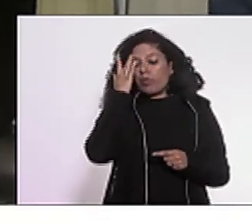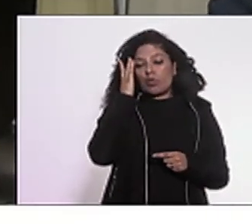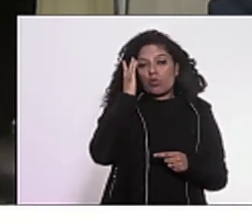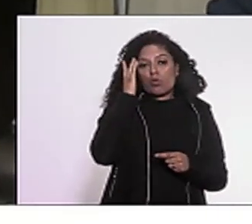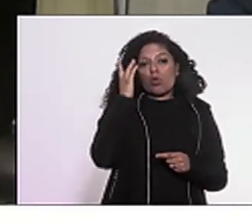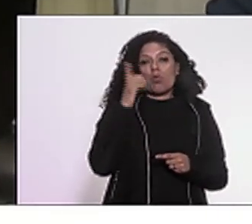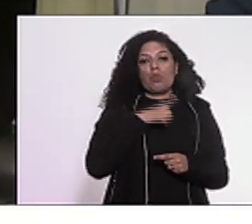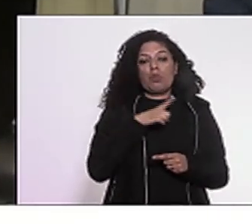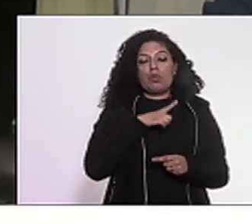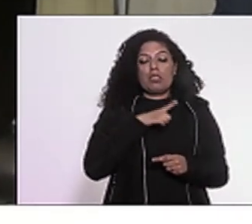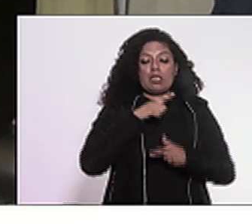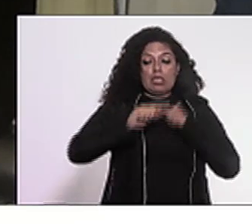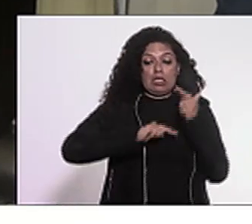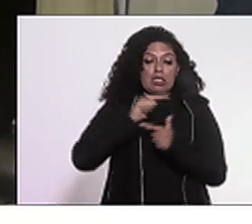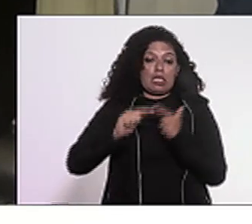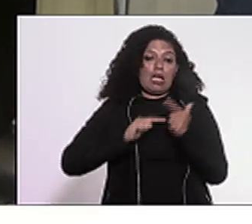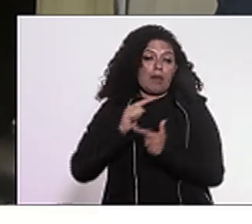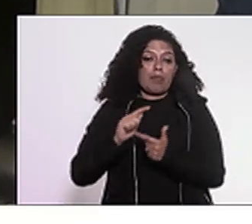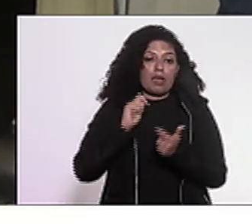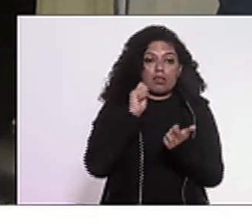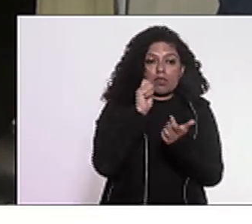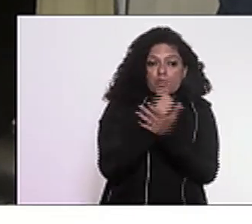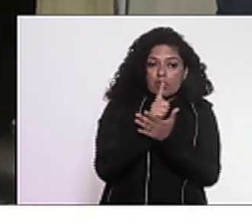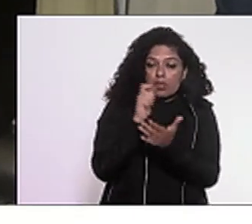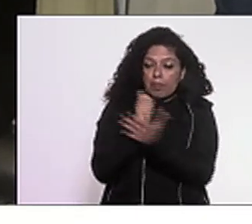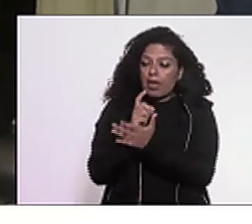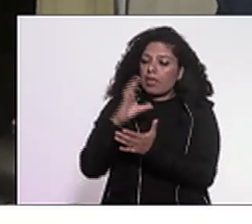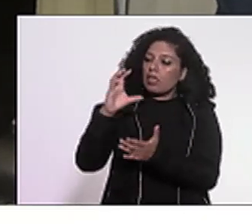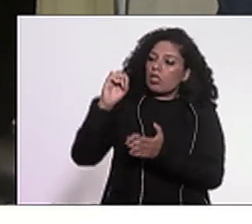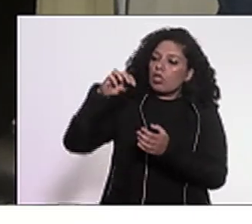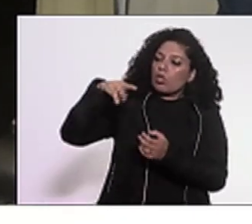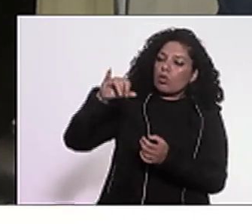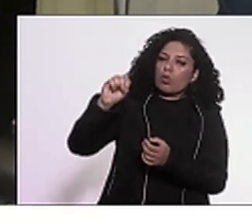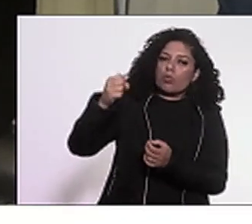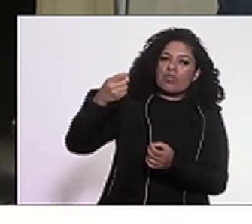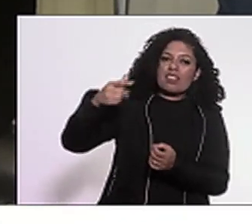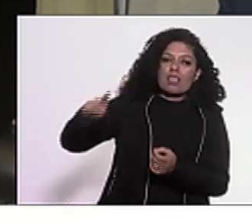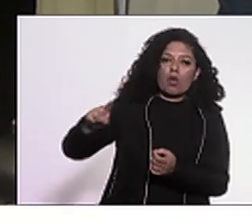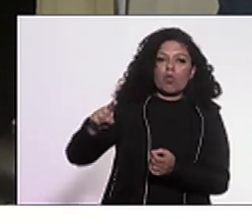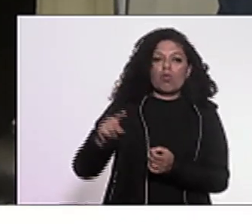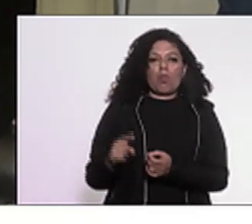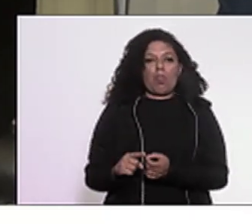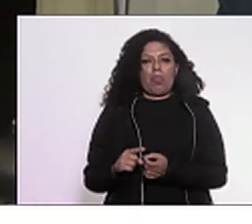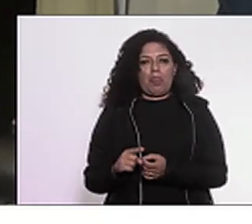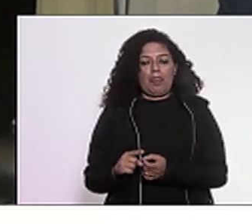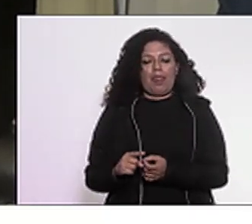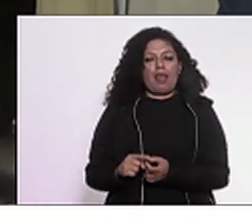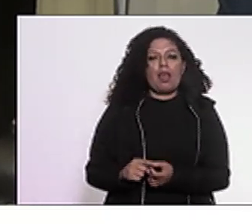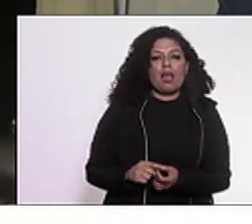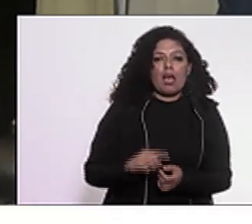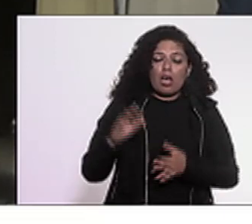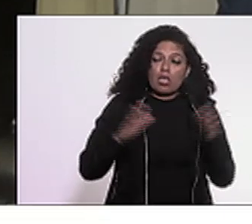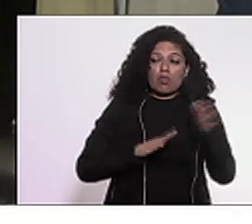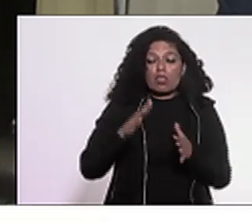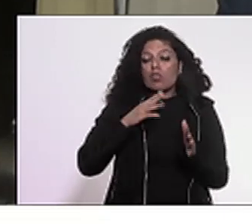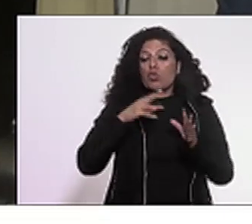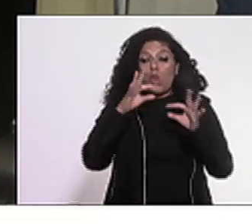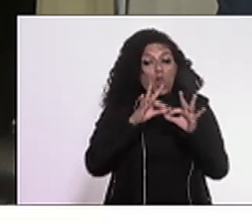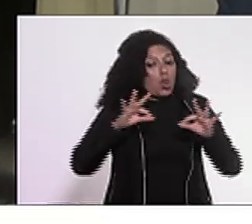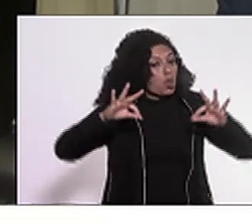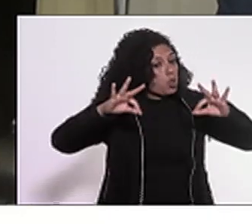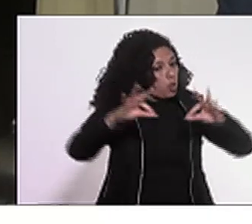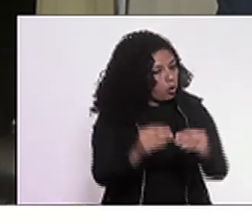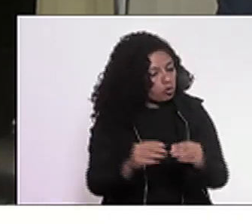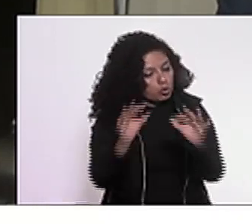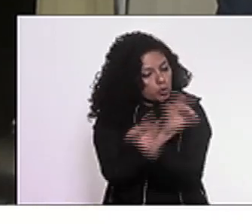né? Situações outras que, se fizerem uma denúncia ou for apurar alguma coisa, você diz, não, eu não me enquadro. Né? Não, todo aquele que